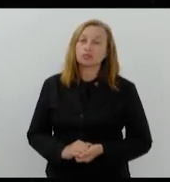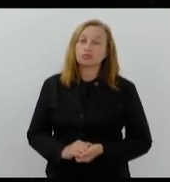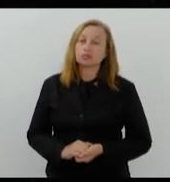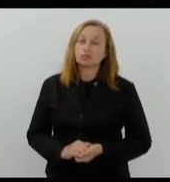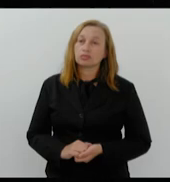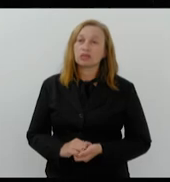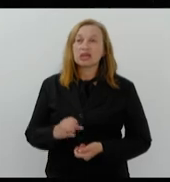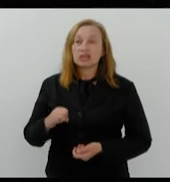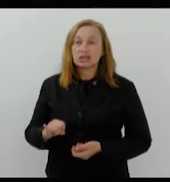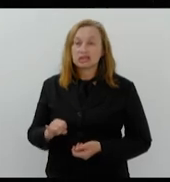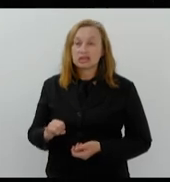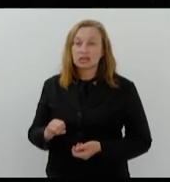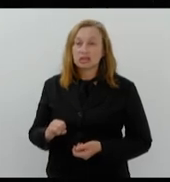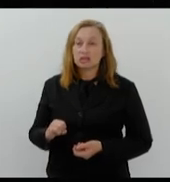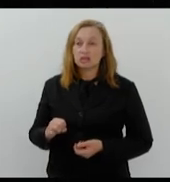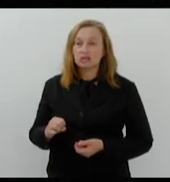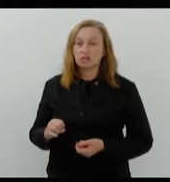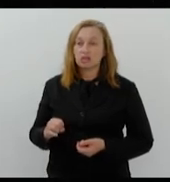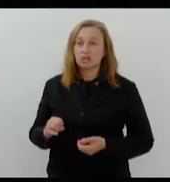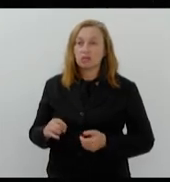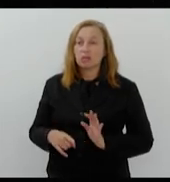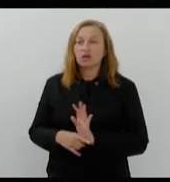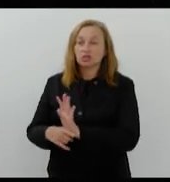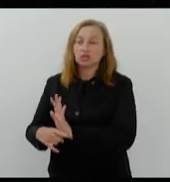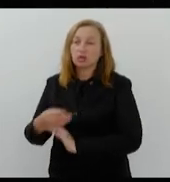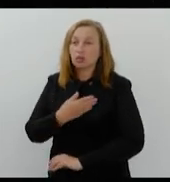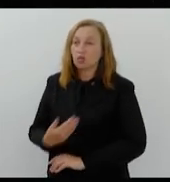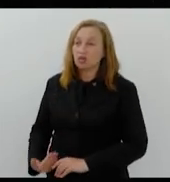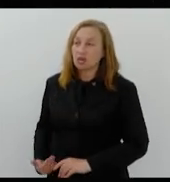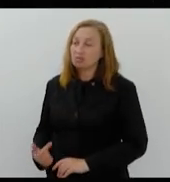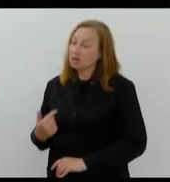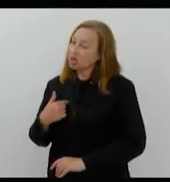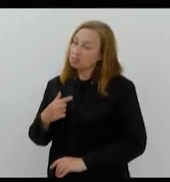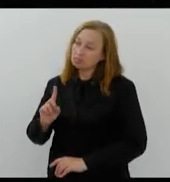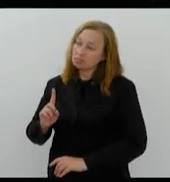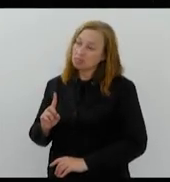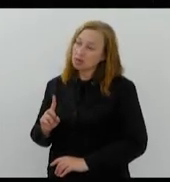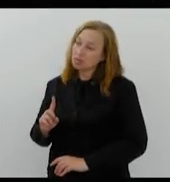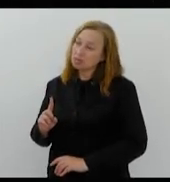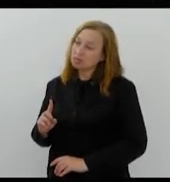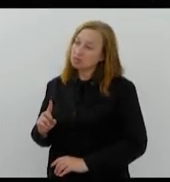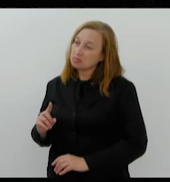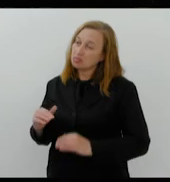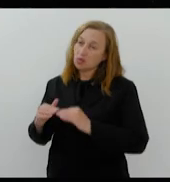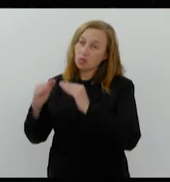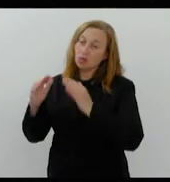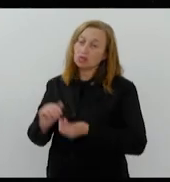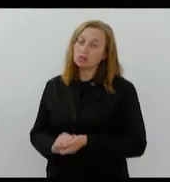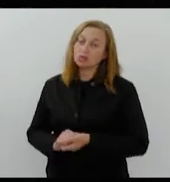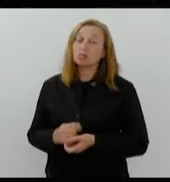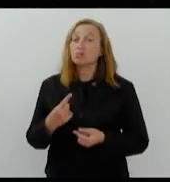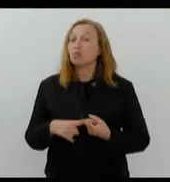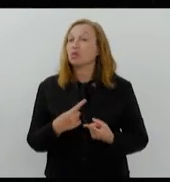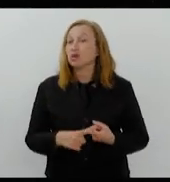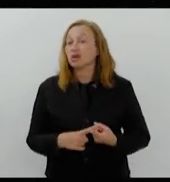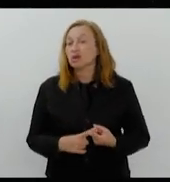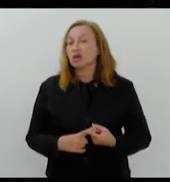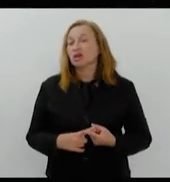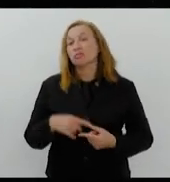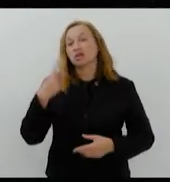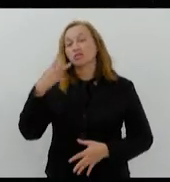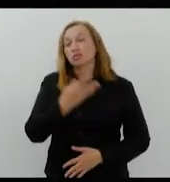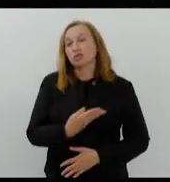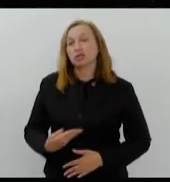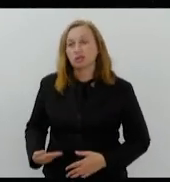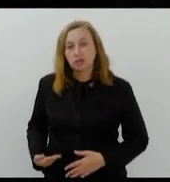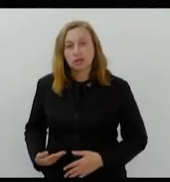governo, não conte comigo. Mas a favor do Estado, eu conte comigo. Porque, para ter políticas